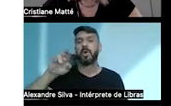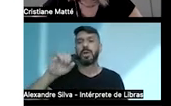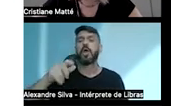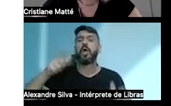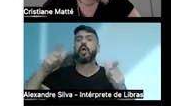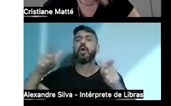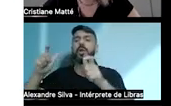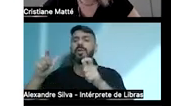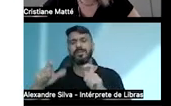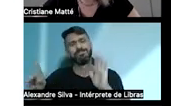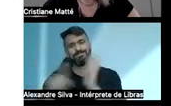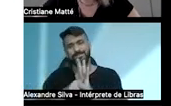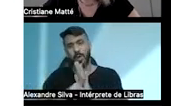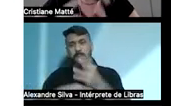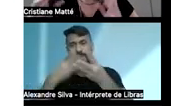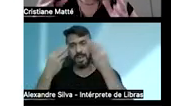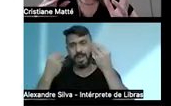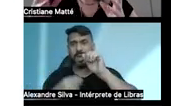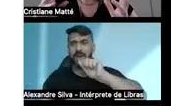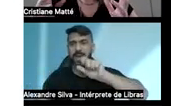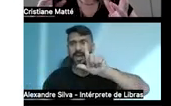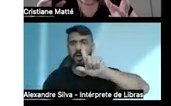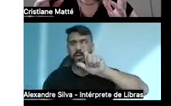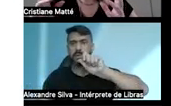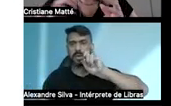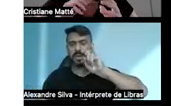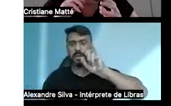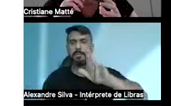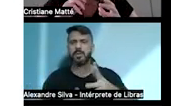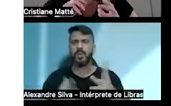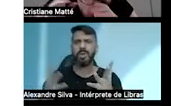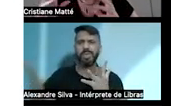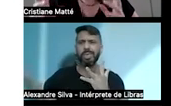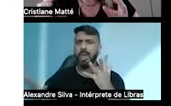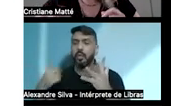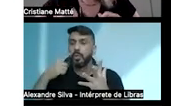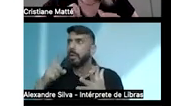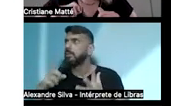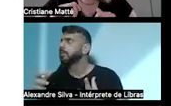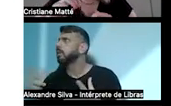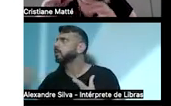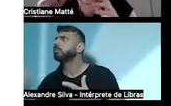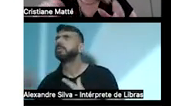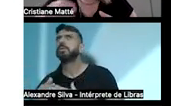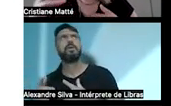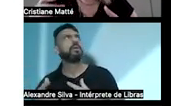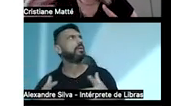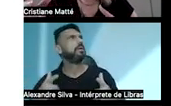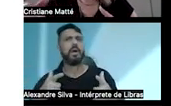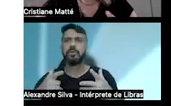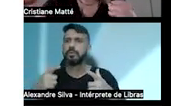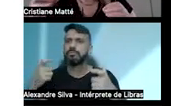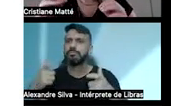efeito clássico também da doença de Alzheimer. As pessoas começam a se perder, né? Não conseguem voltar para casa muitas vezes. E em estágios